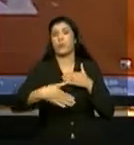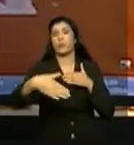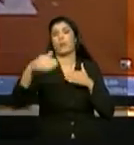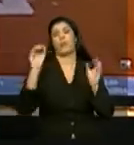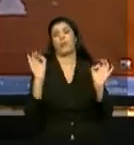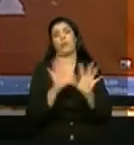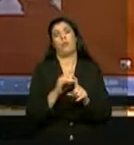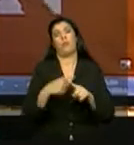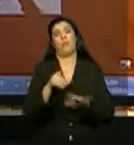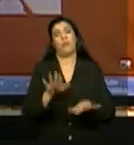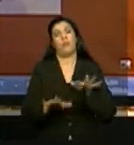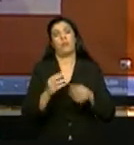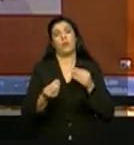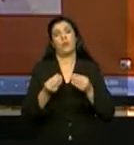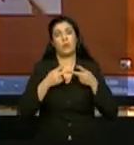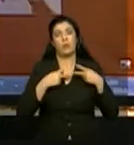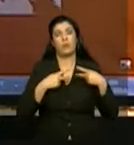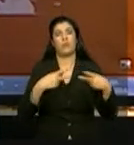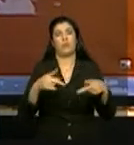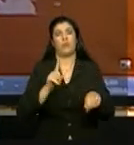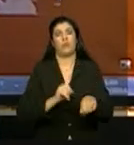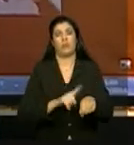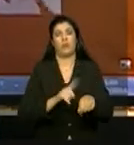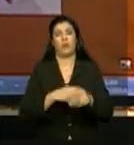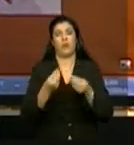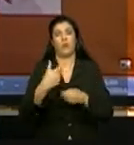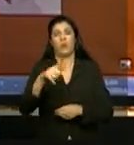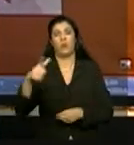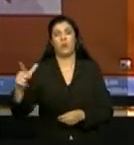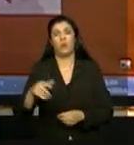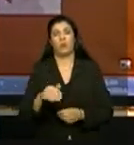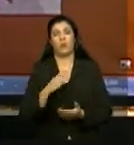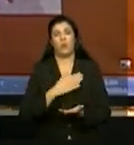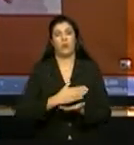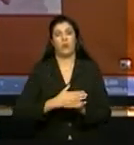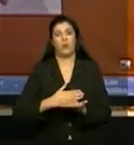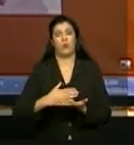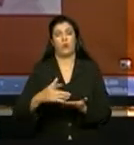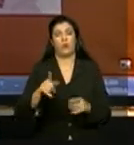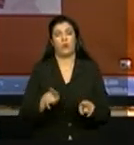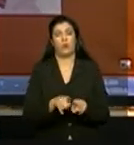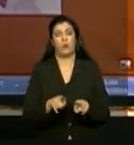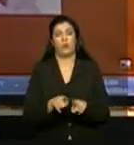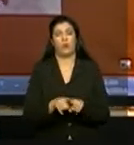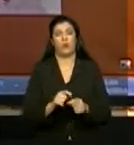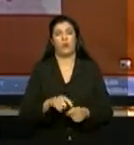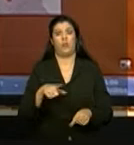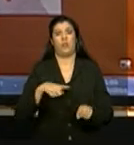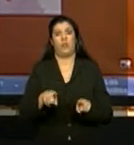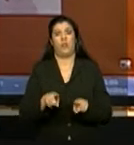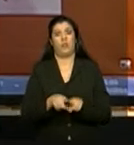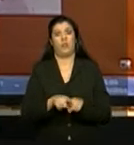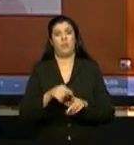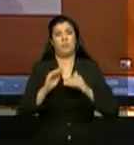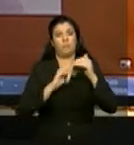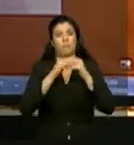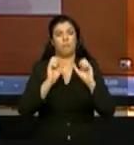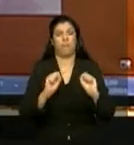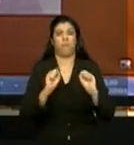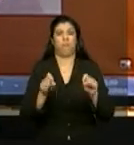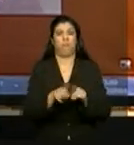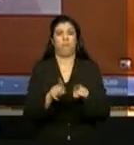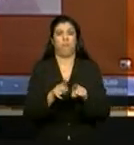de um processo por exemplo agora nós outro começamos pensamos que diz achar esta hora e ao ir almoçar levantado mas